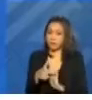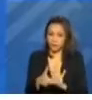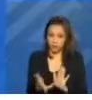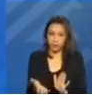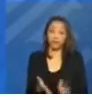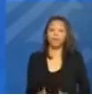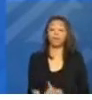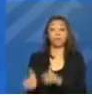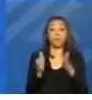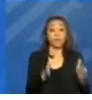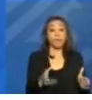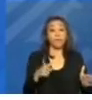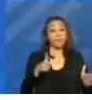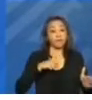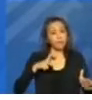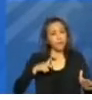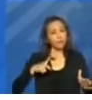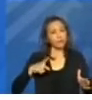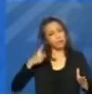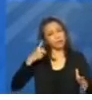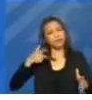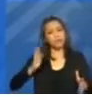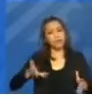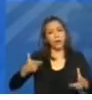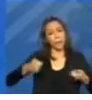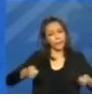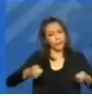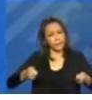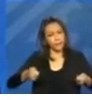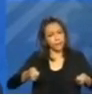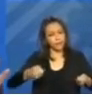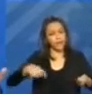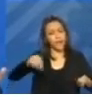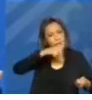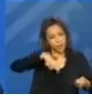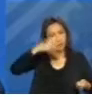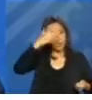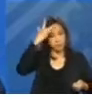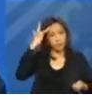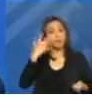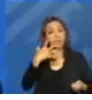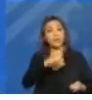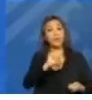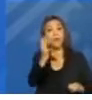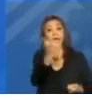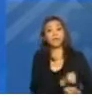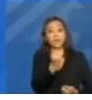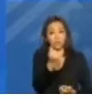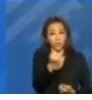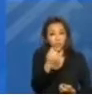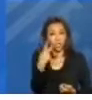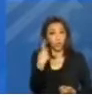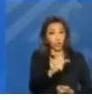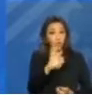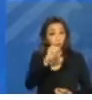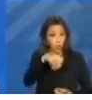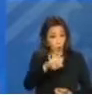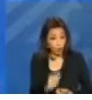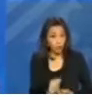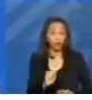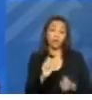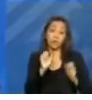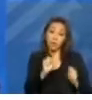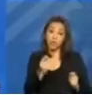um equilíbrio entre as pessoas vão receber o dinheiro na conta e vão poder fazer a